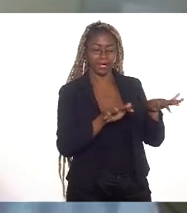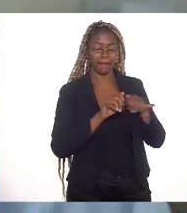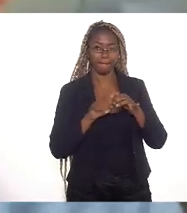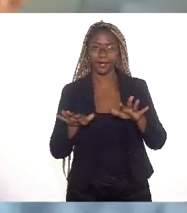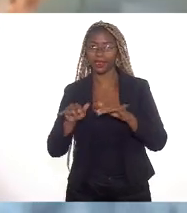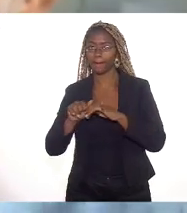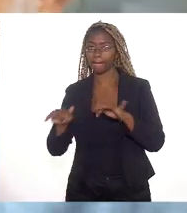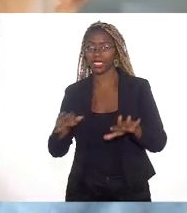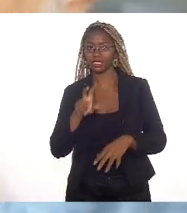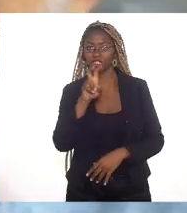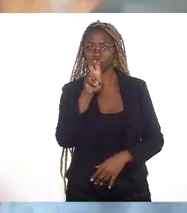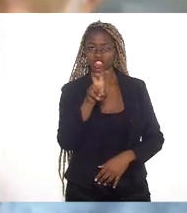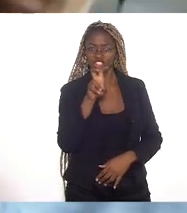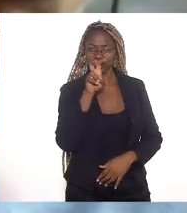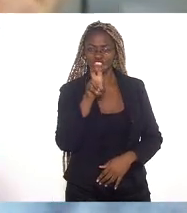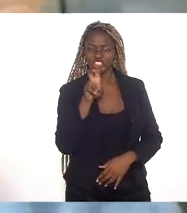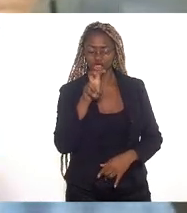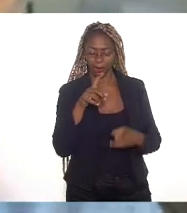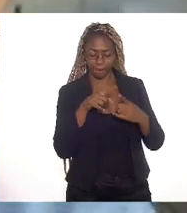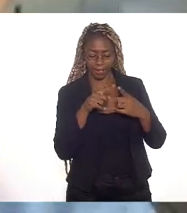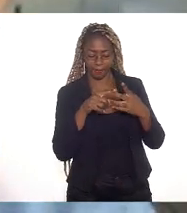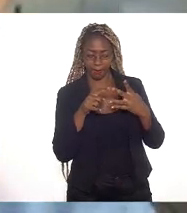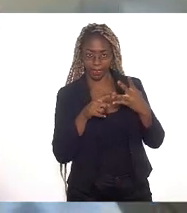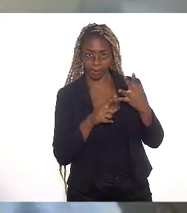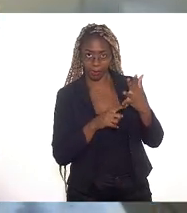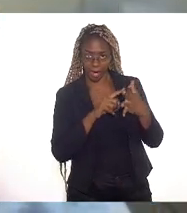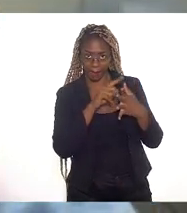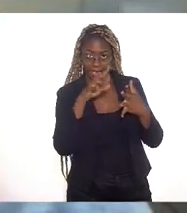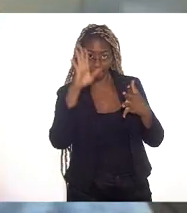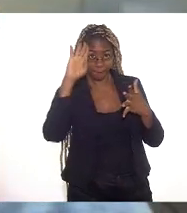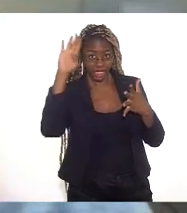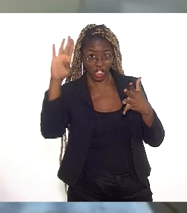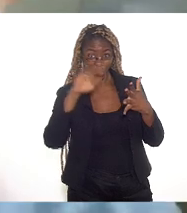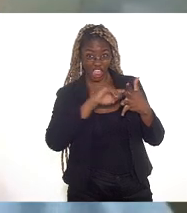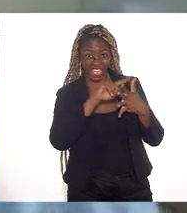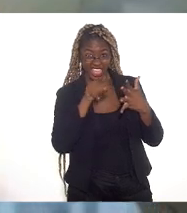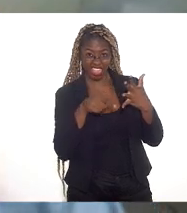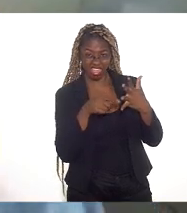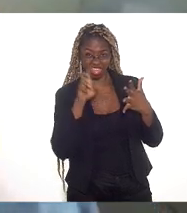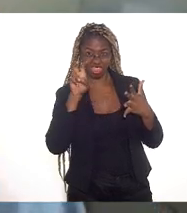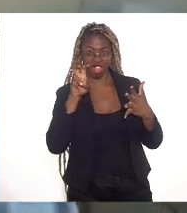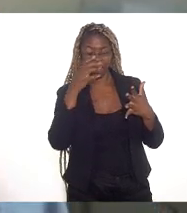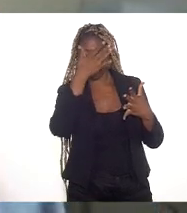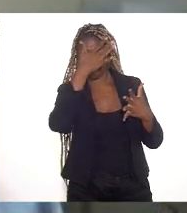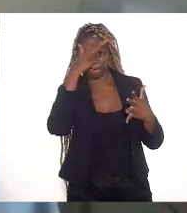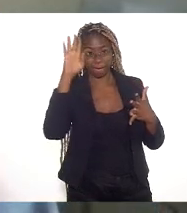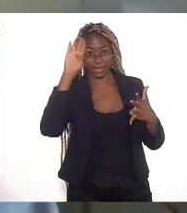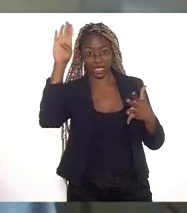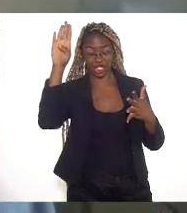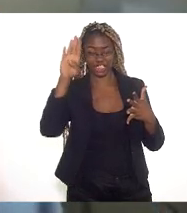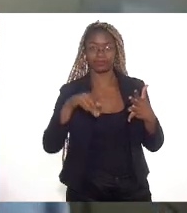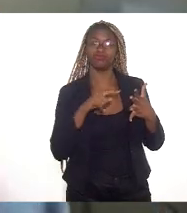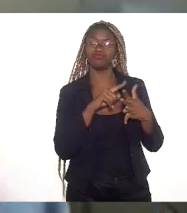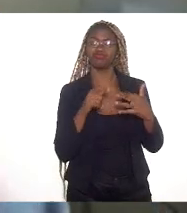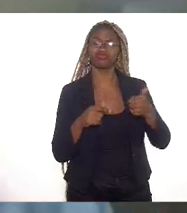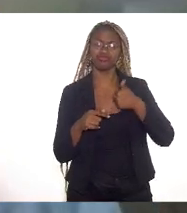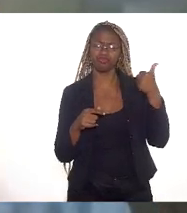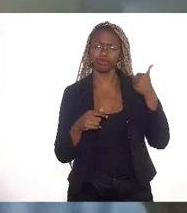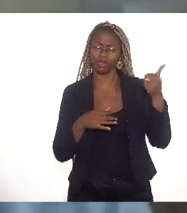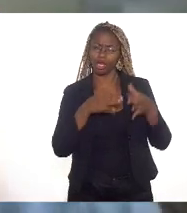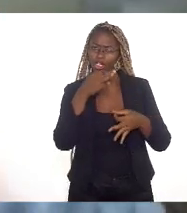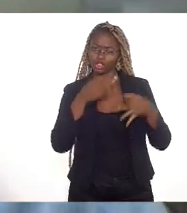em cinco grandes eixos prioritários. O primeiro deles é justo e correto, que é